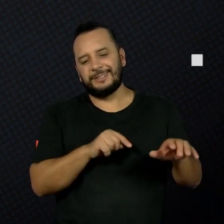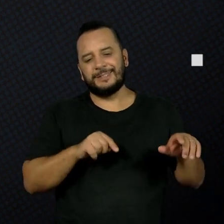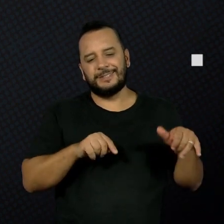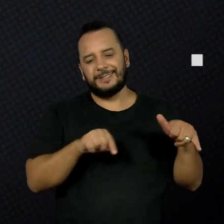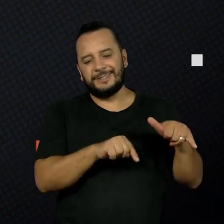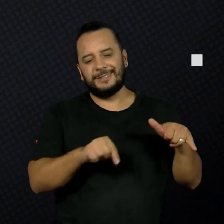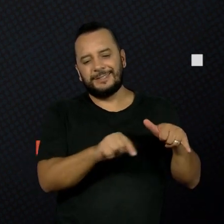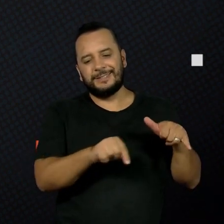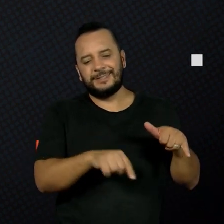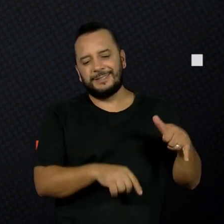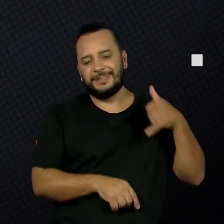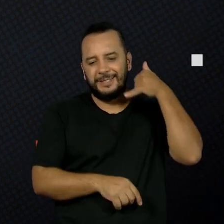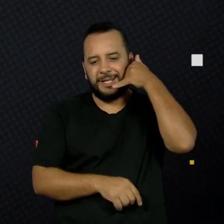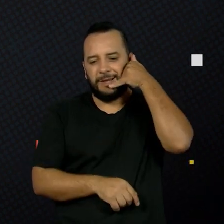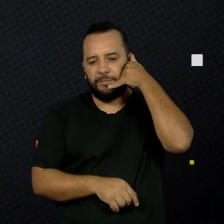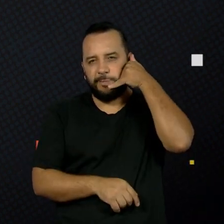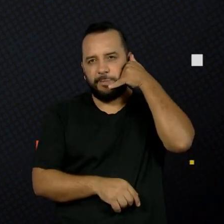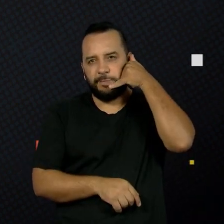liguei.